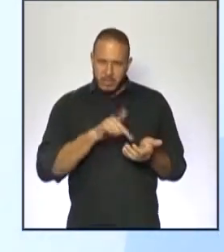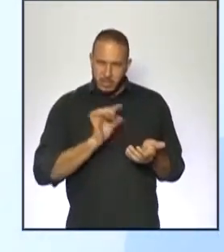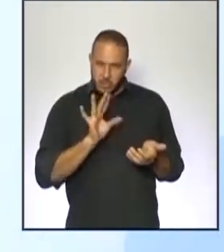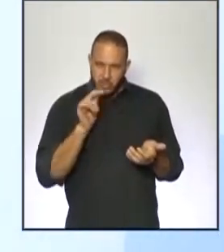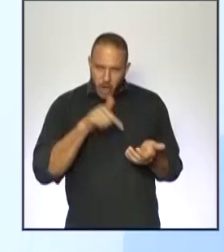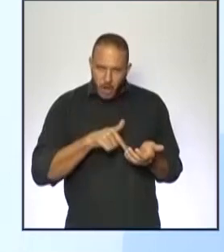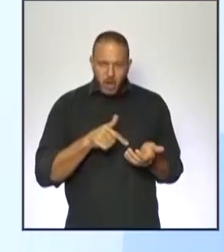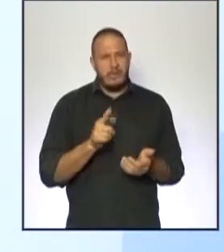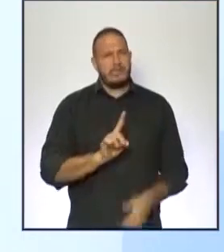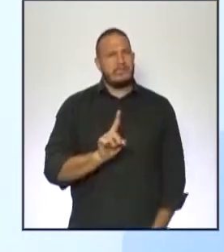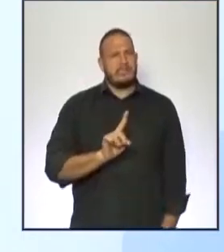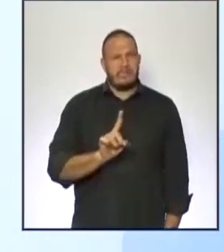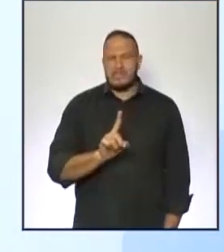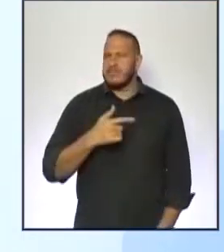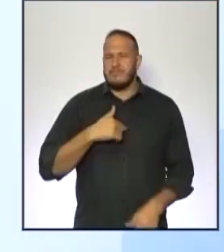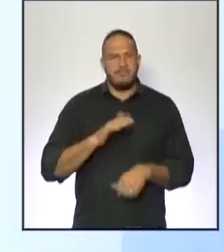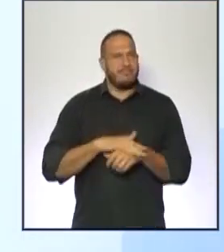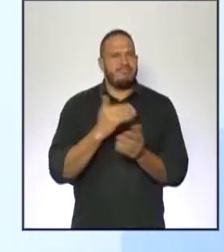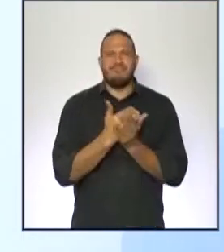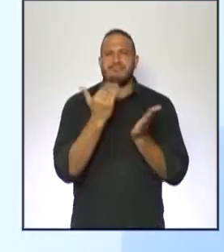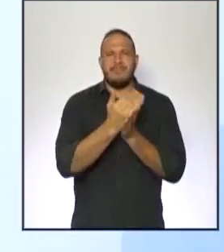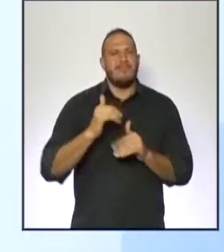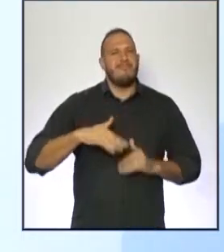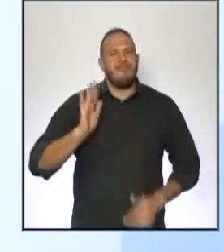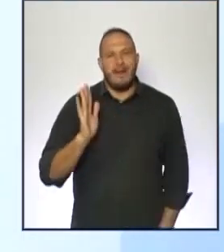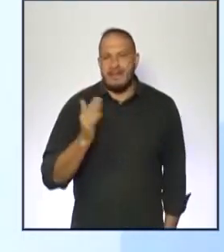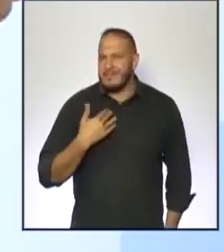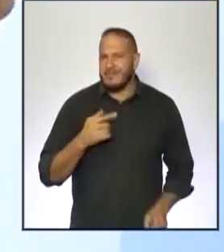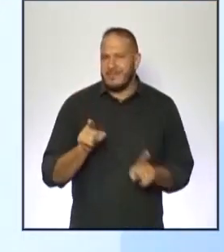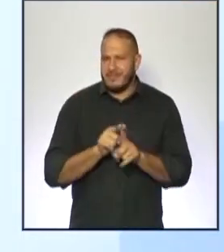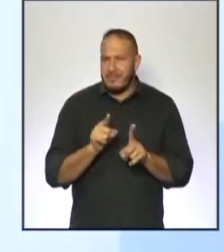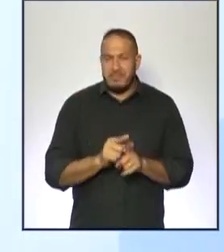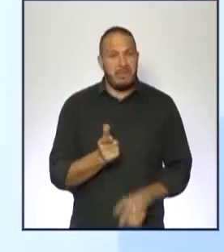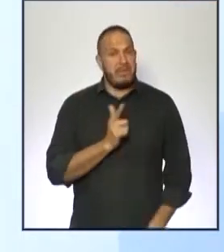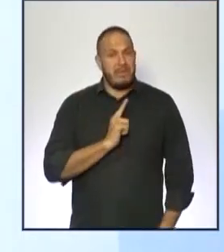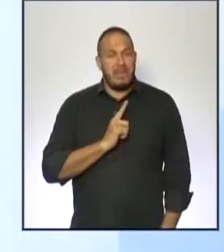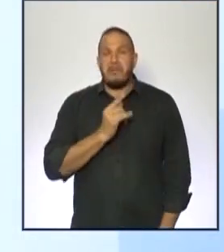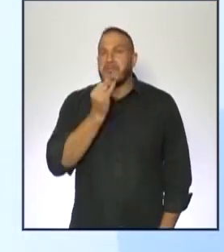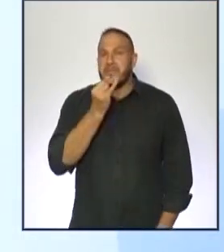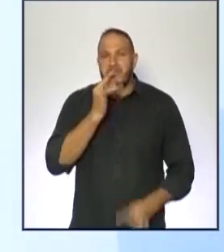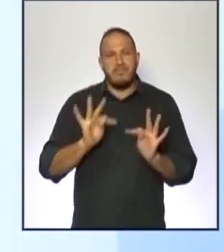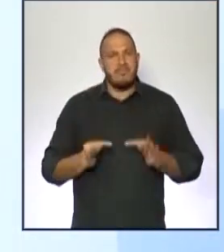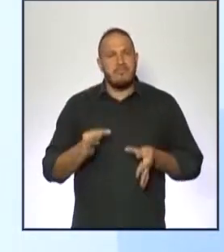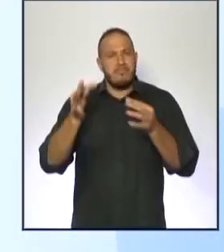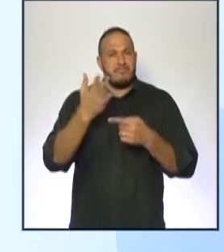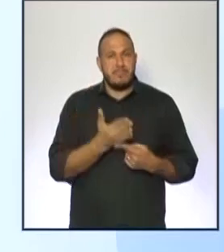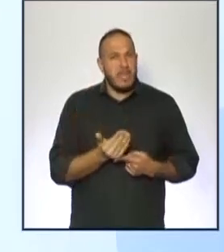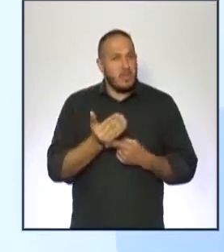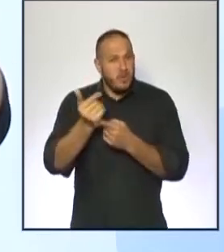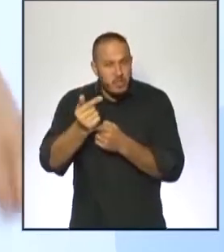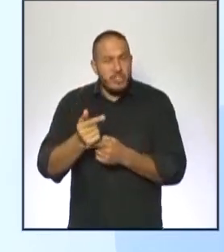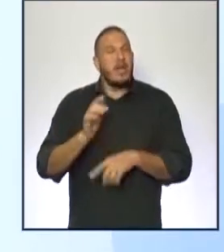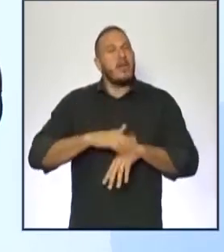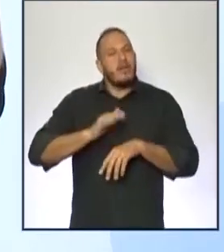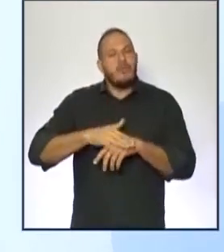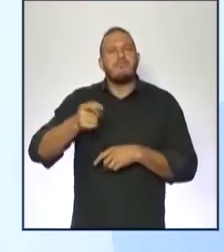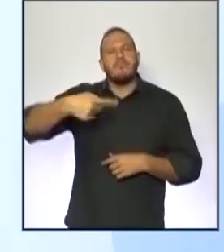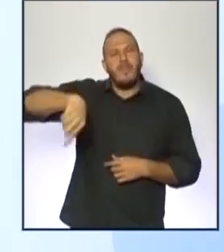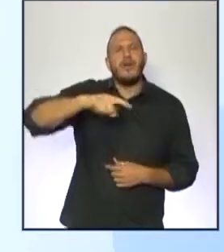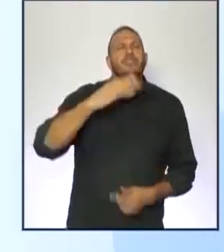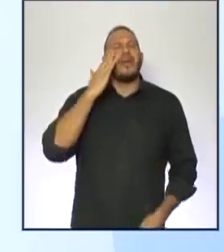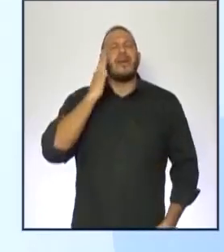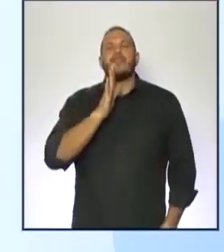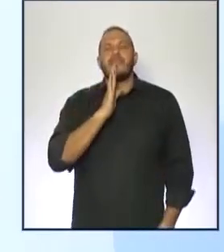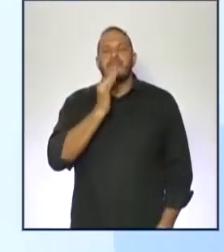A tecnologia ela vai além desse sentido, né? Temos, por exemplo, as tecnologias sociais, aquela que nós conhecemos no